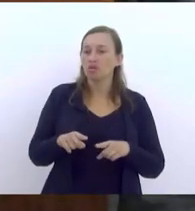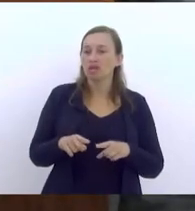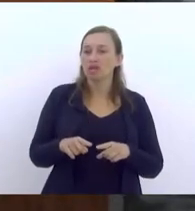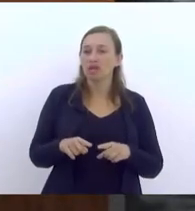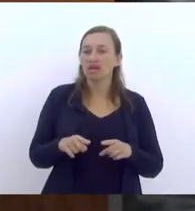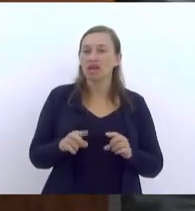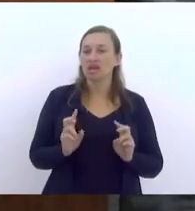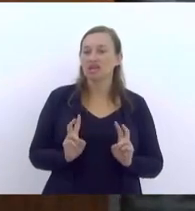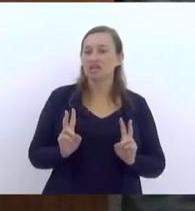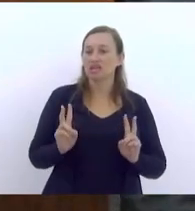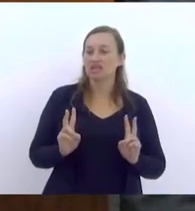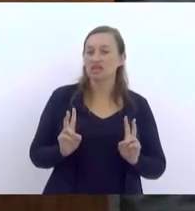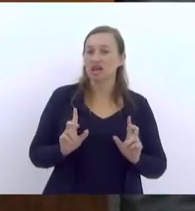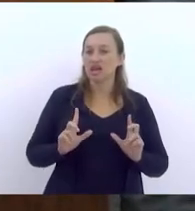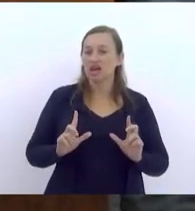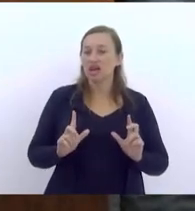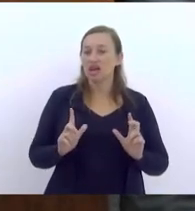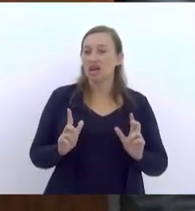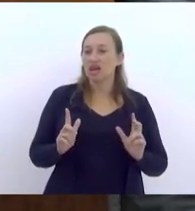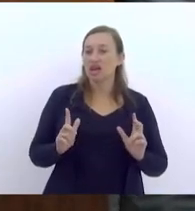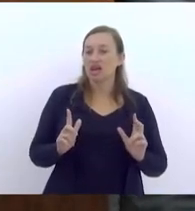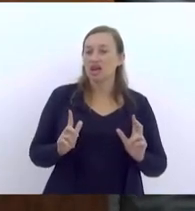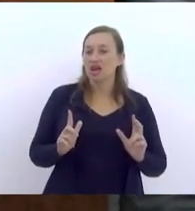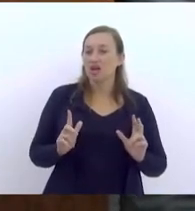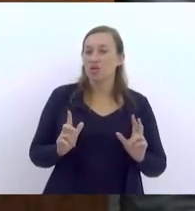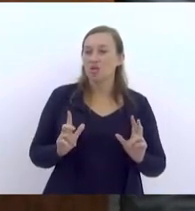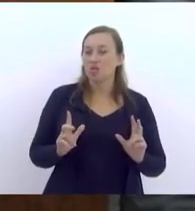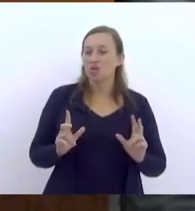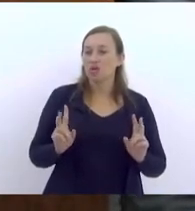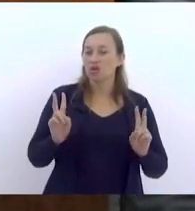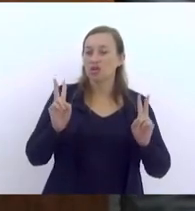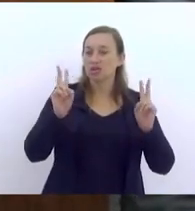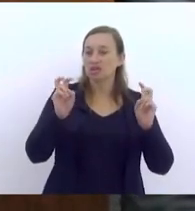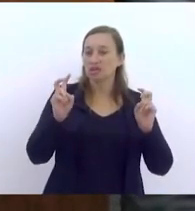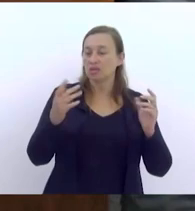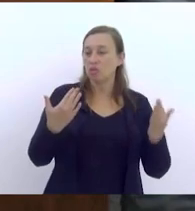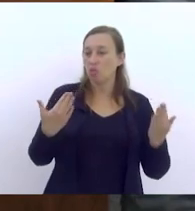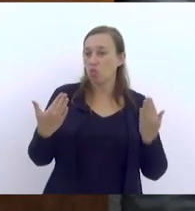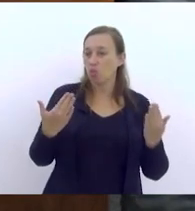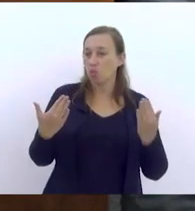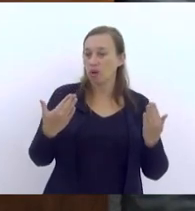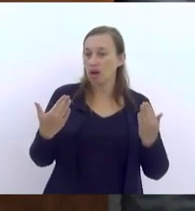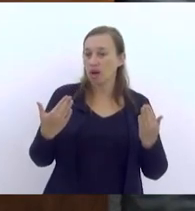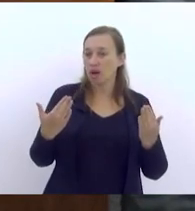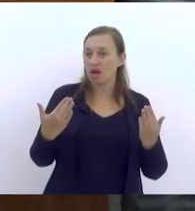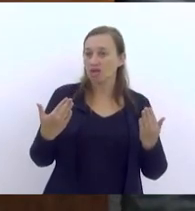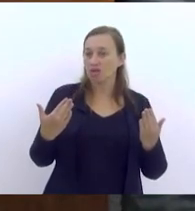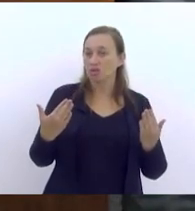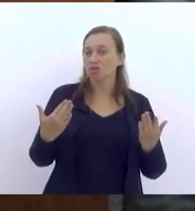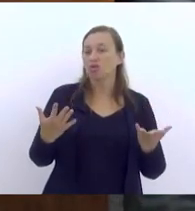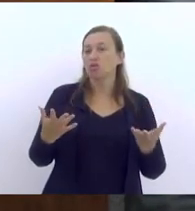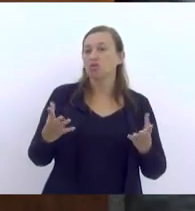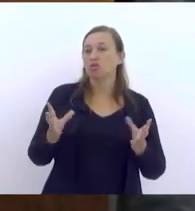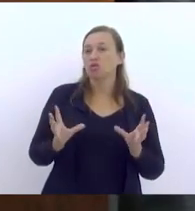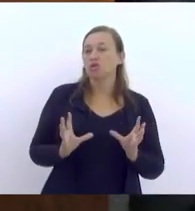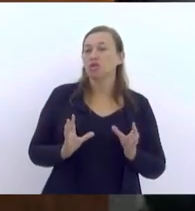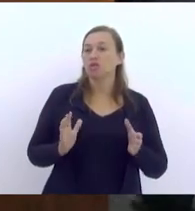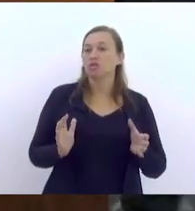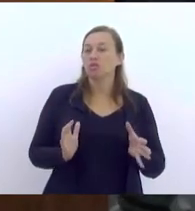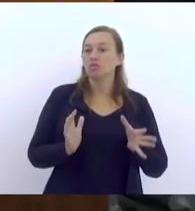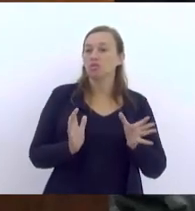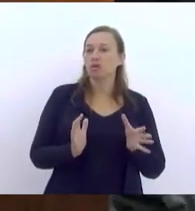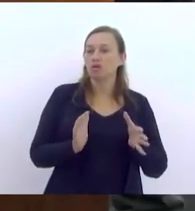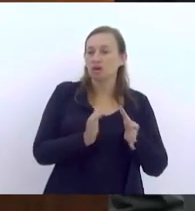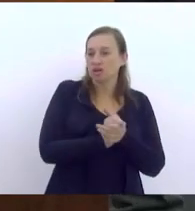associar a ação do Grupo Arco-Íris àquele episódio em que um casal, no meio de uma